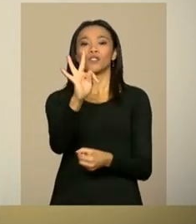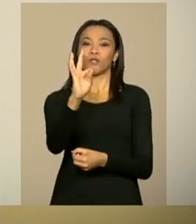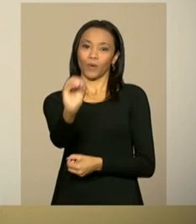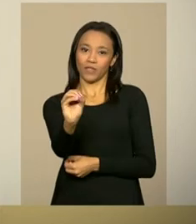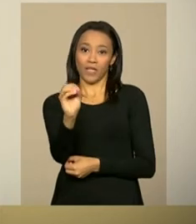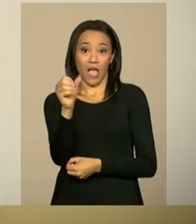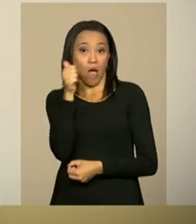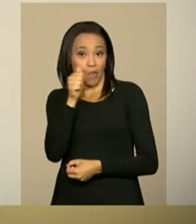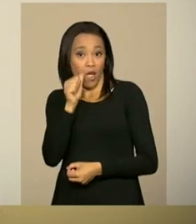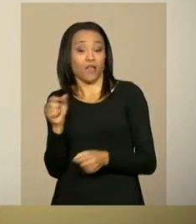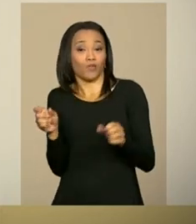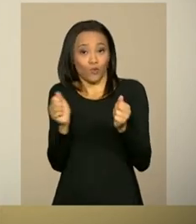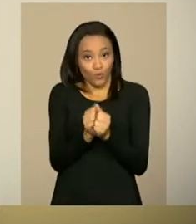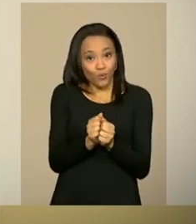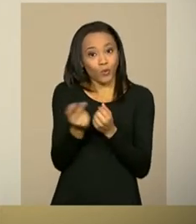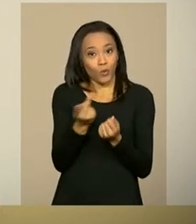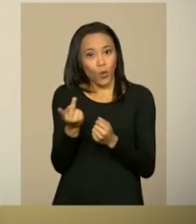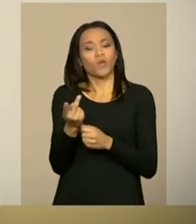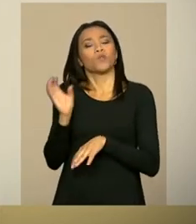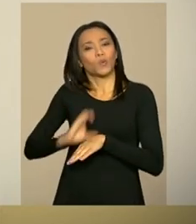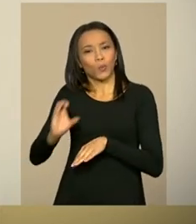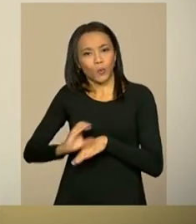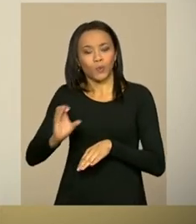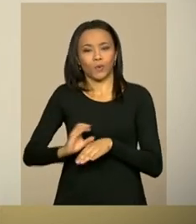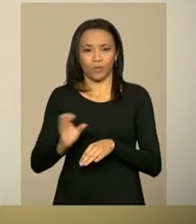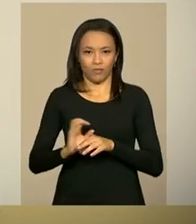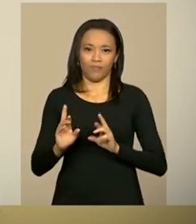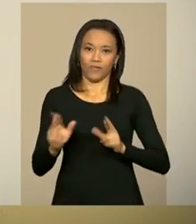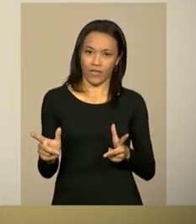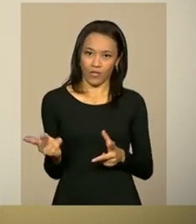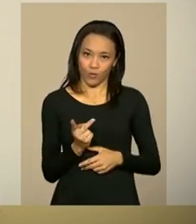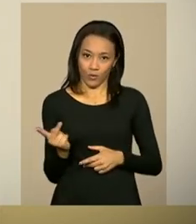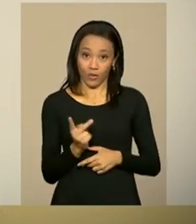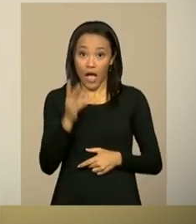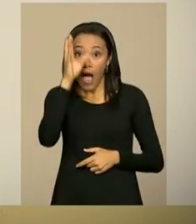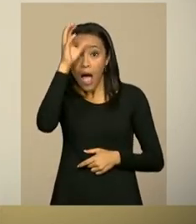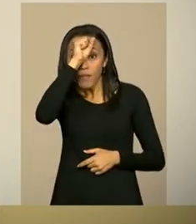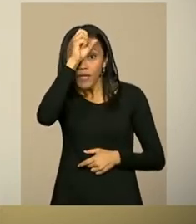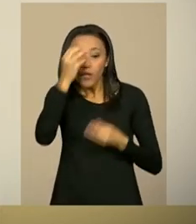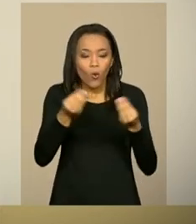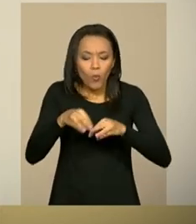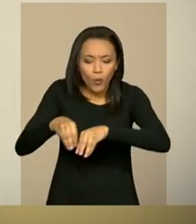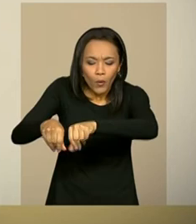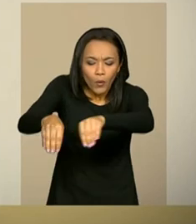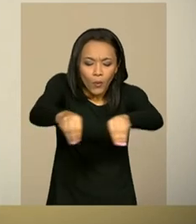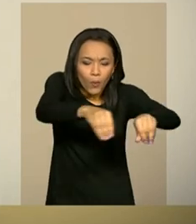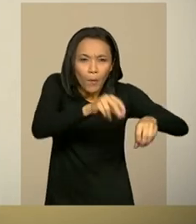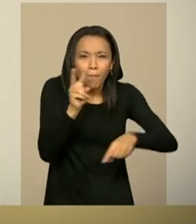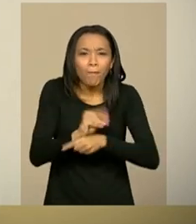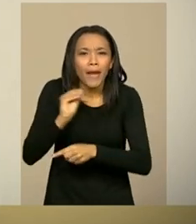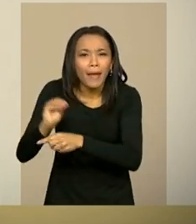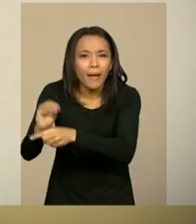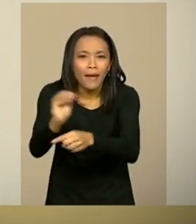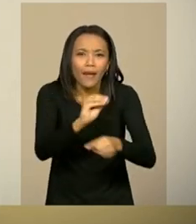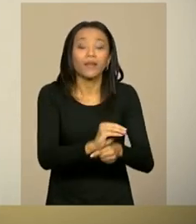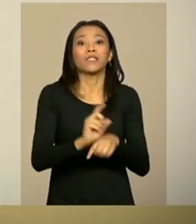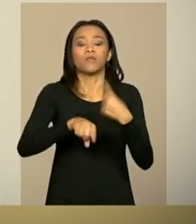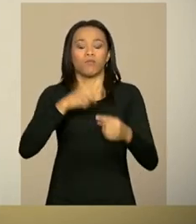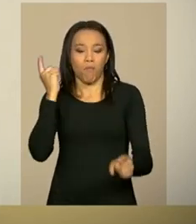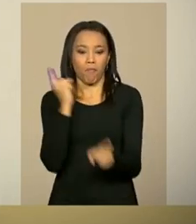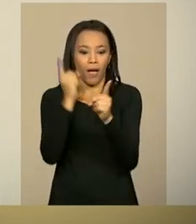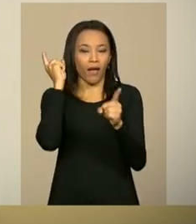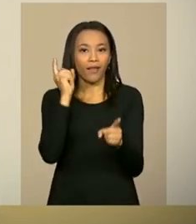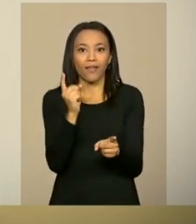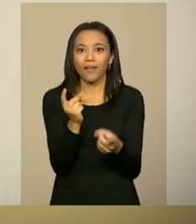a mulher a Jaciara fizeram três cursos diferentes do Pronatec aprender adubar melhor a terra e descobriram técnicas mais